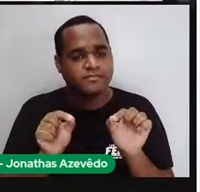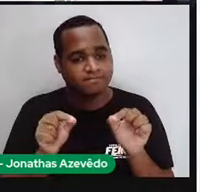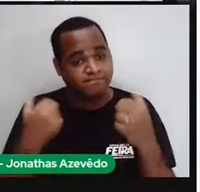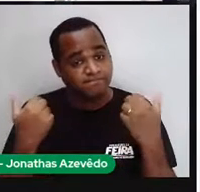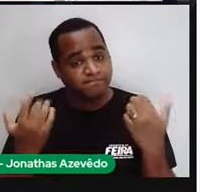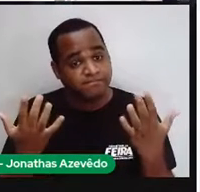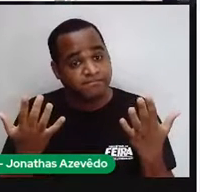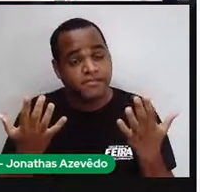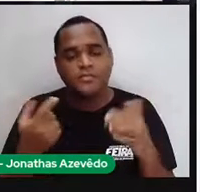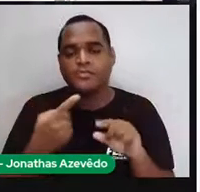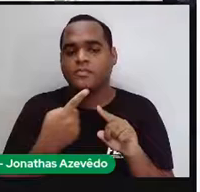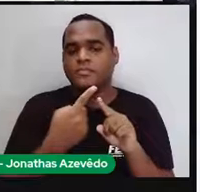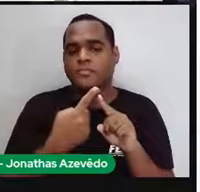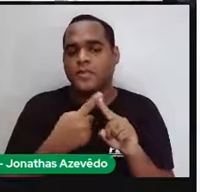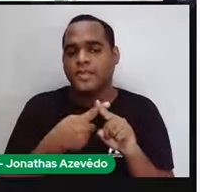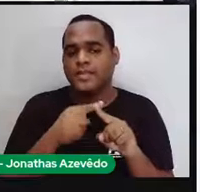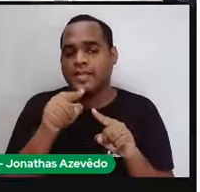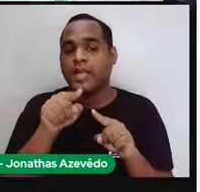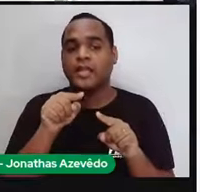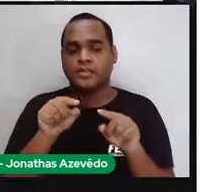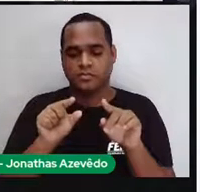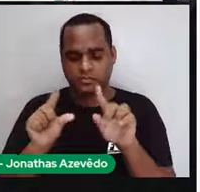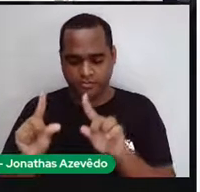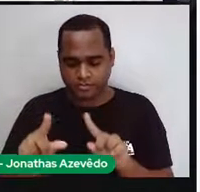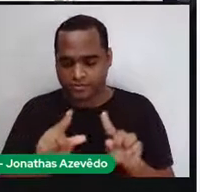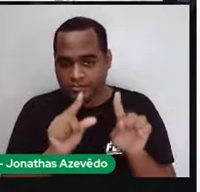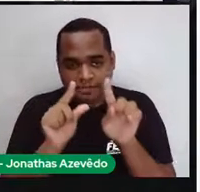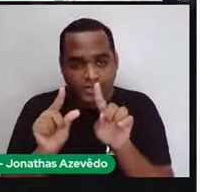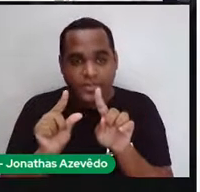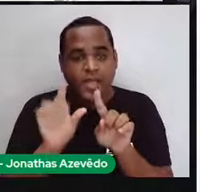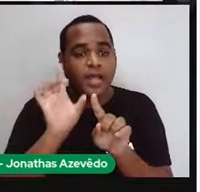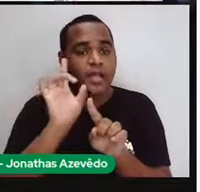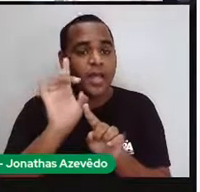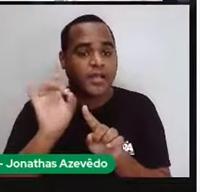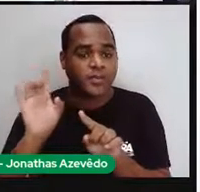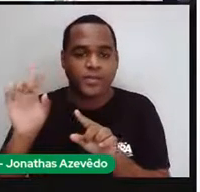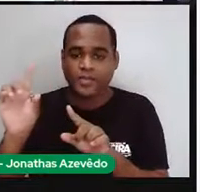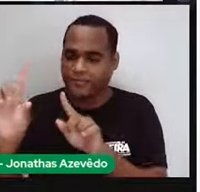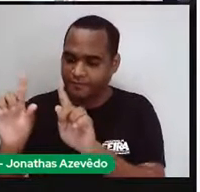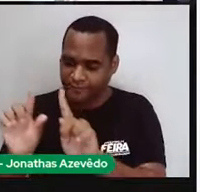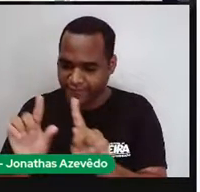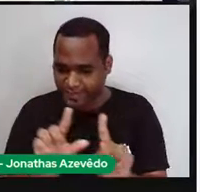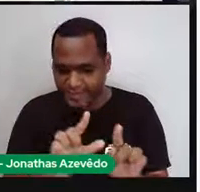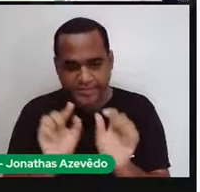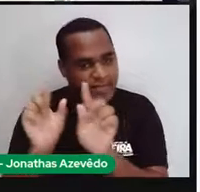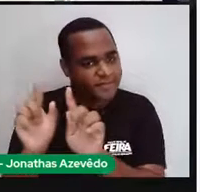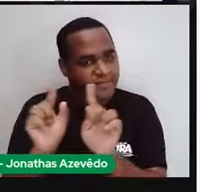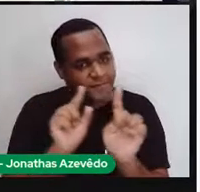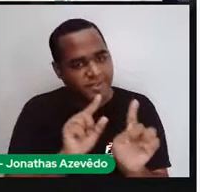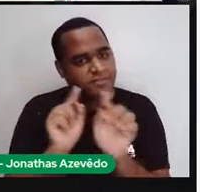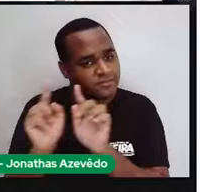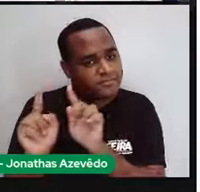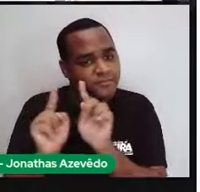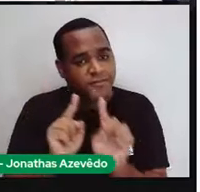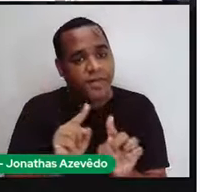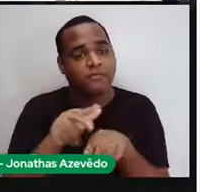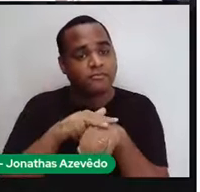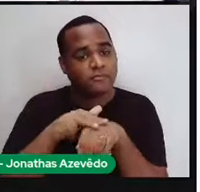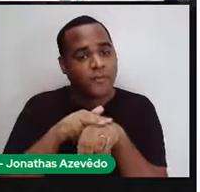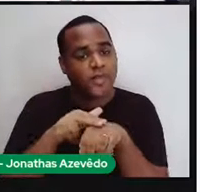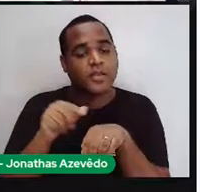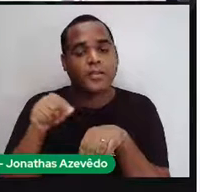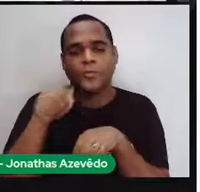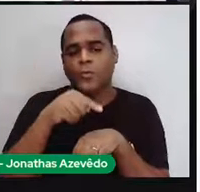o porquê e essa coisa que a gente tá fazendo vai acabar fazendo a gente